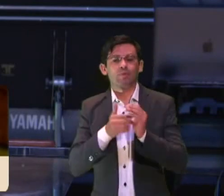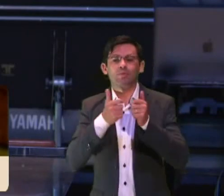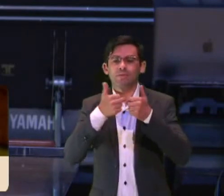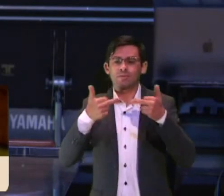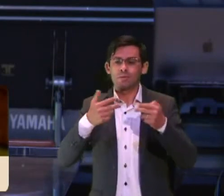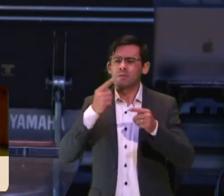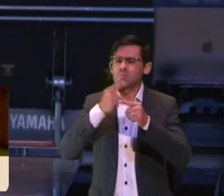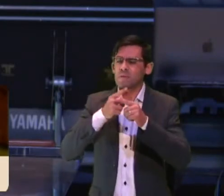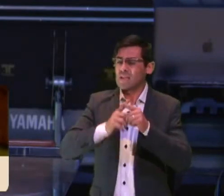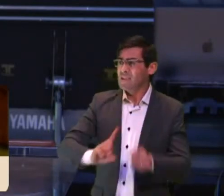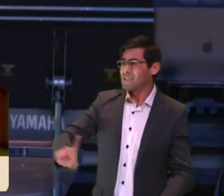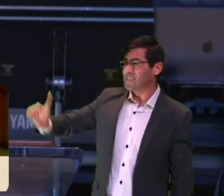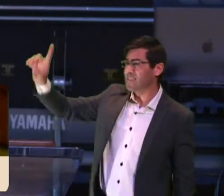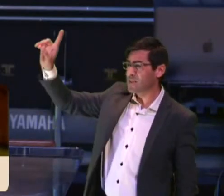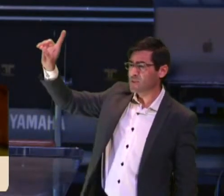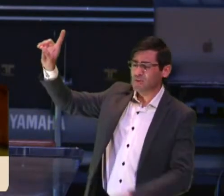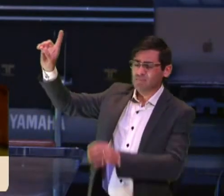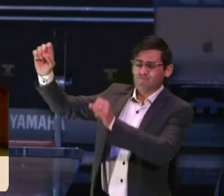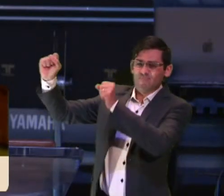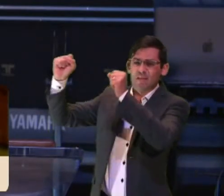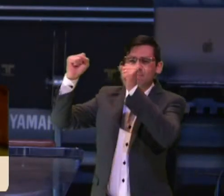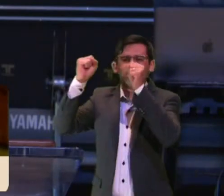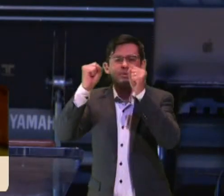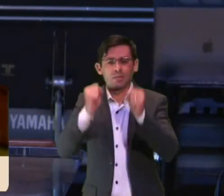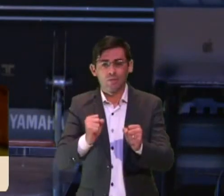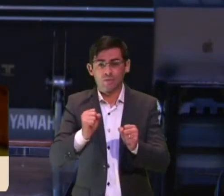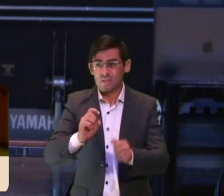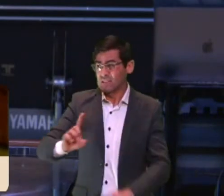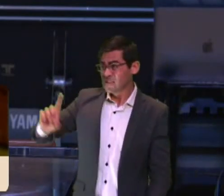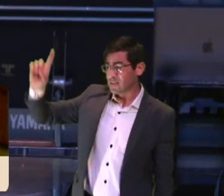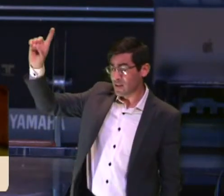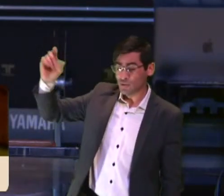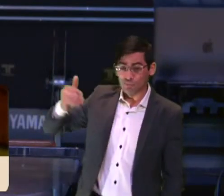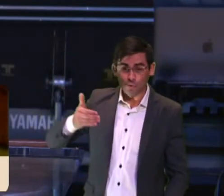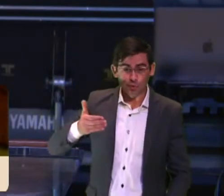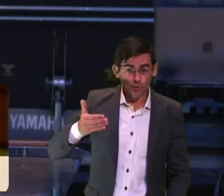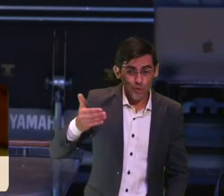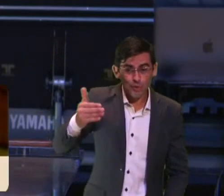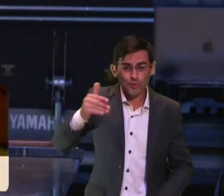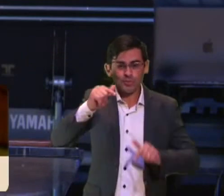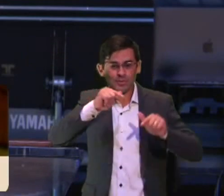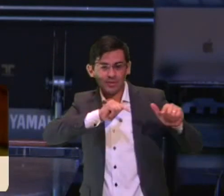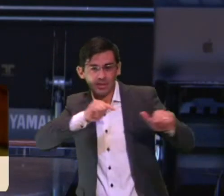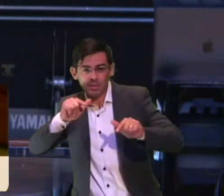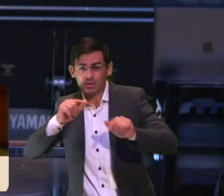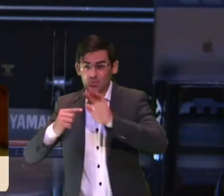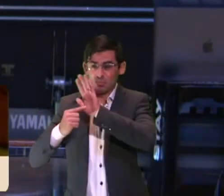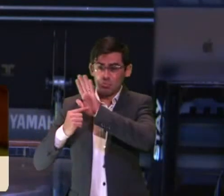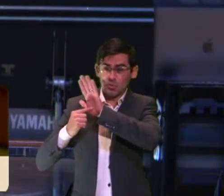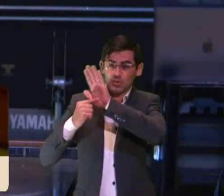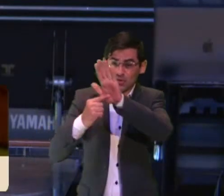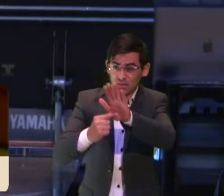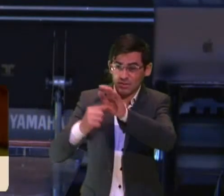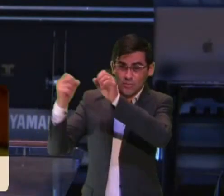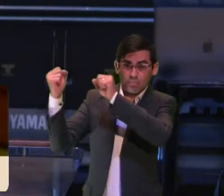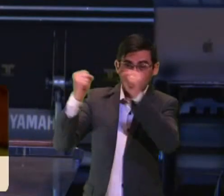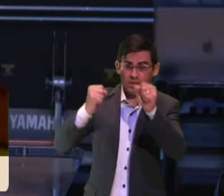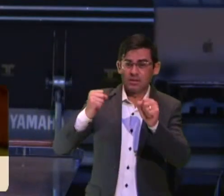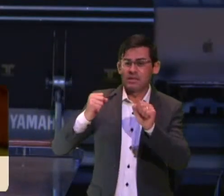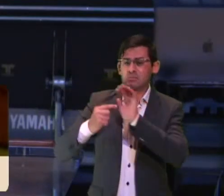Ele é Deus Todo-Poderoso, Ele continua agindo, fazendo sinais e